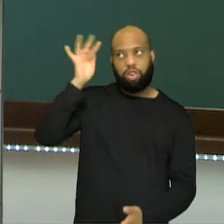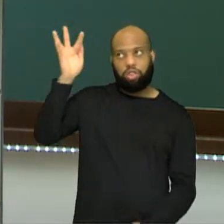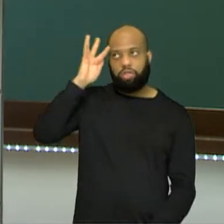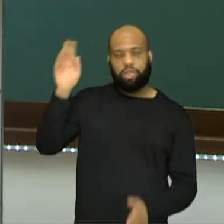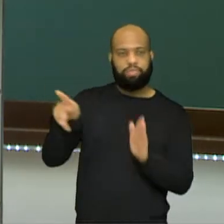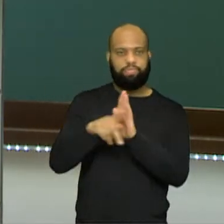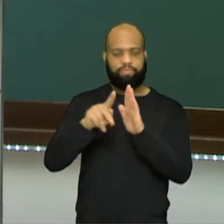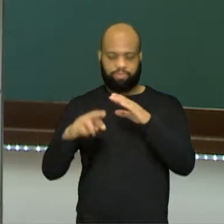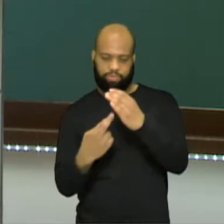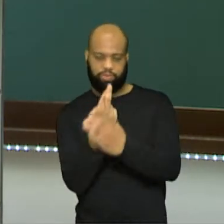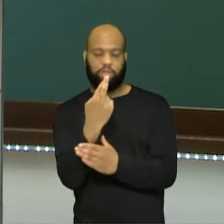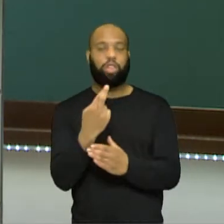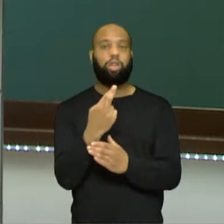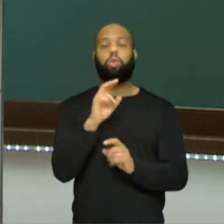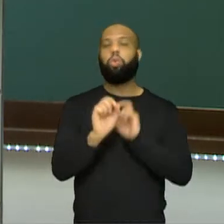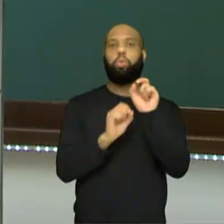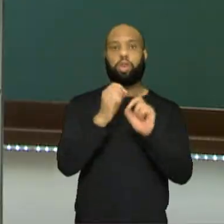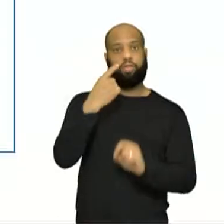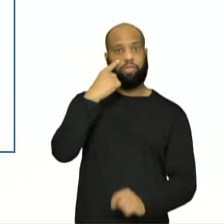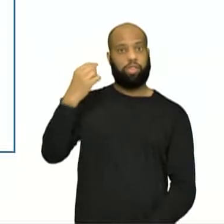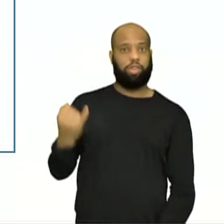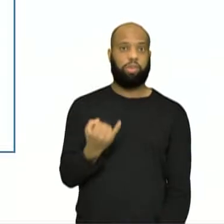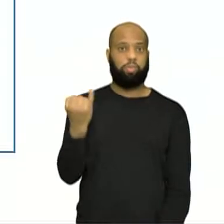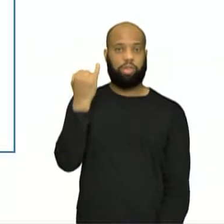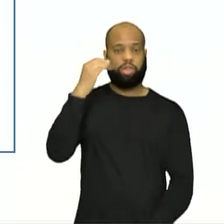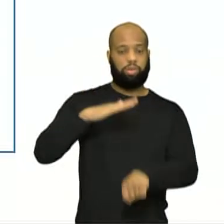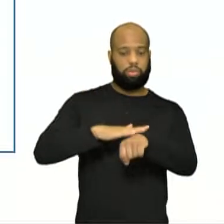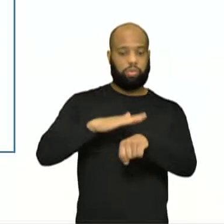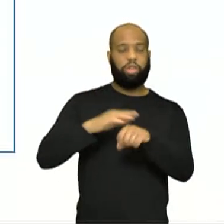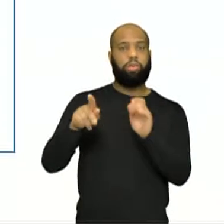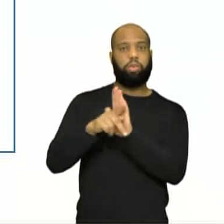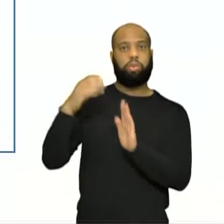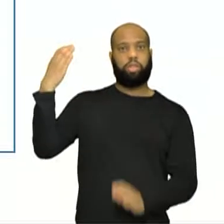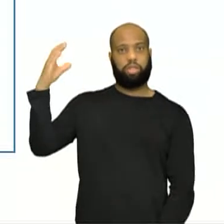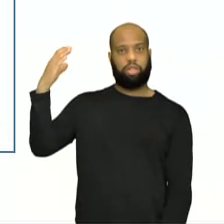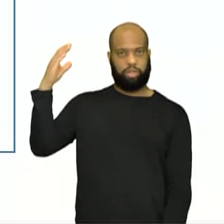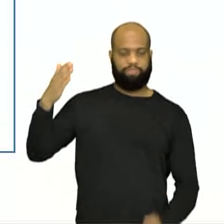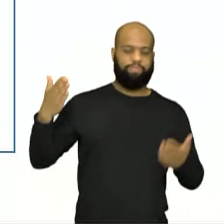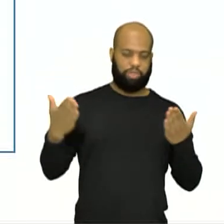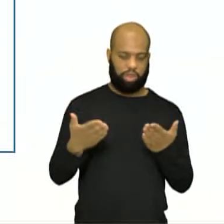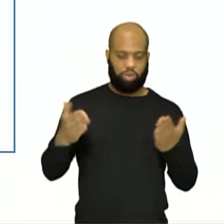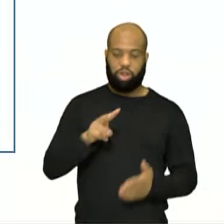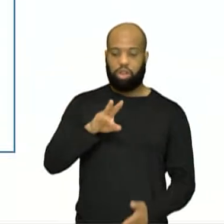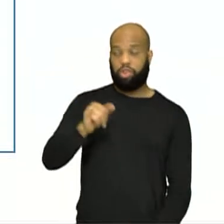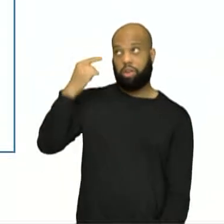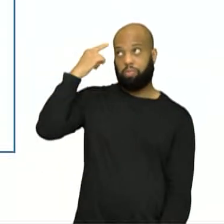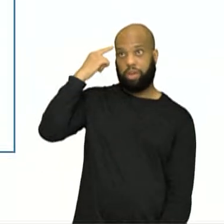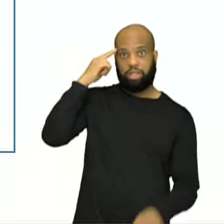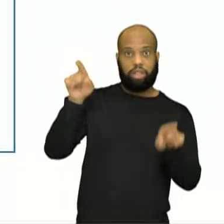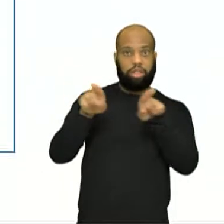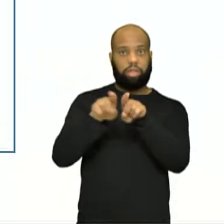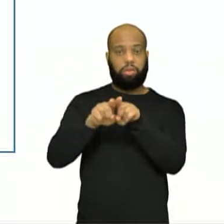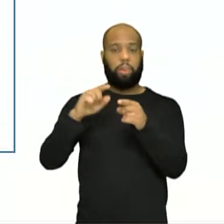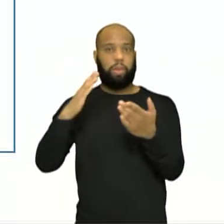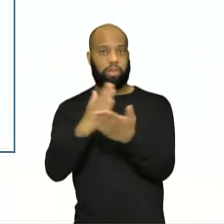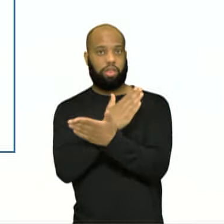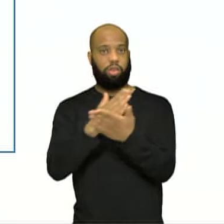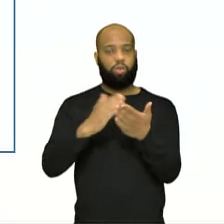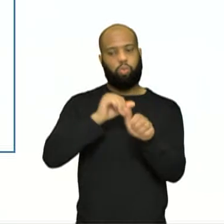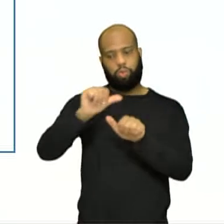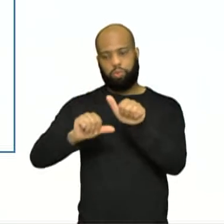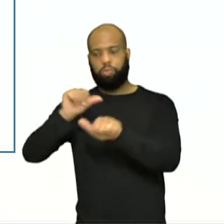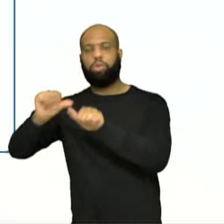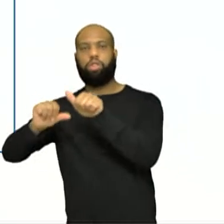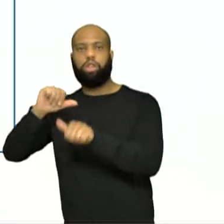demonstrando, por exemplo, a importância desse momento para a ciência moderna e pensar também algumas transformações